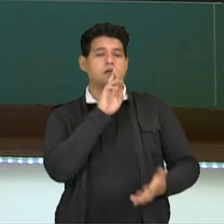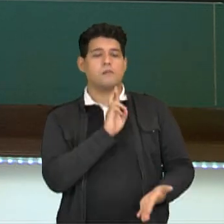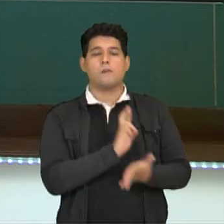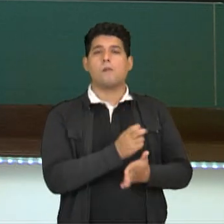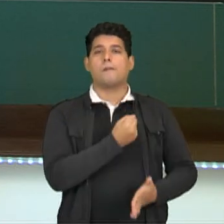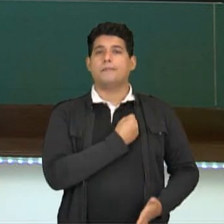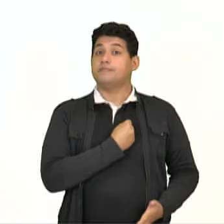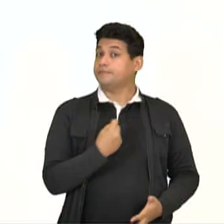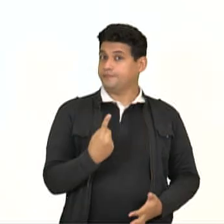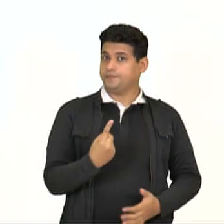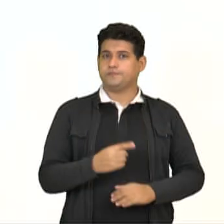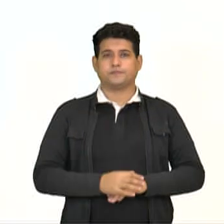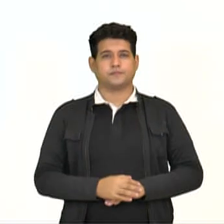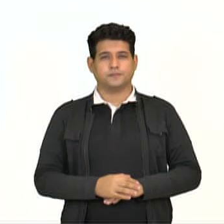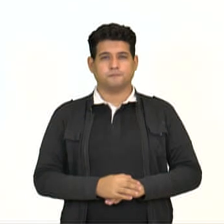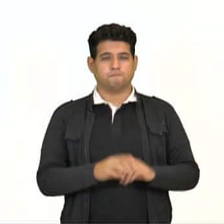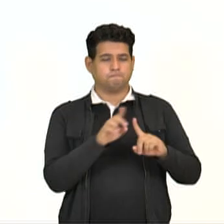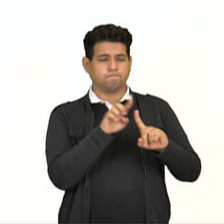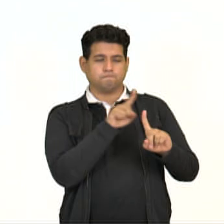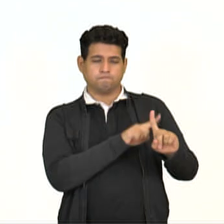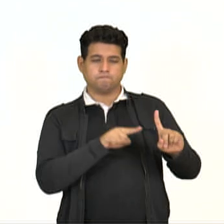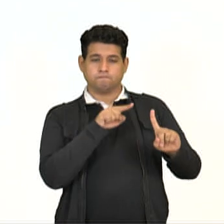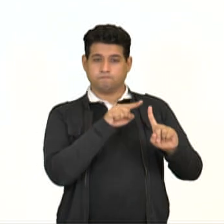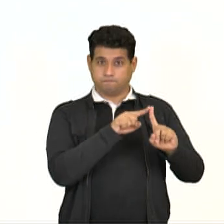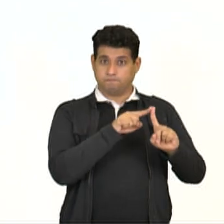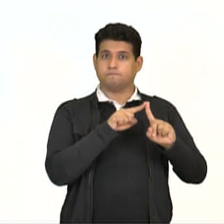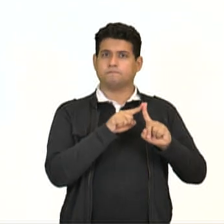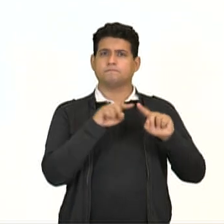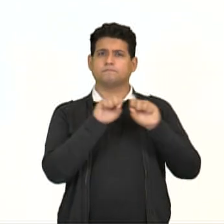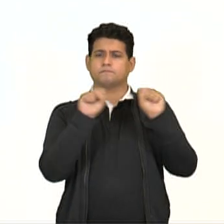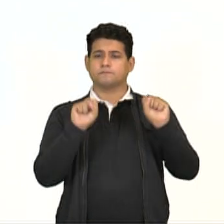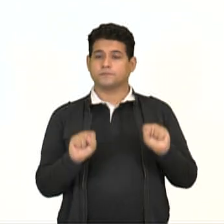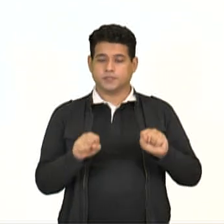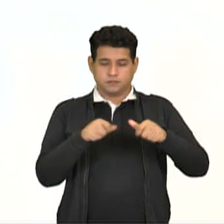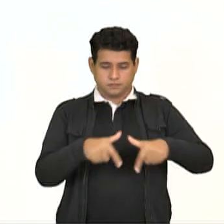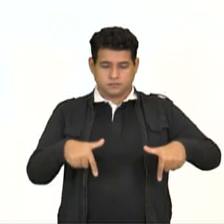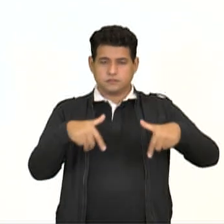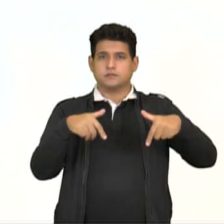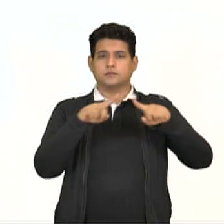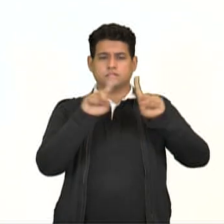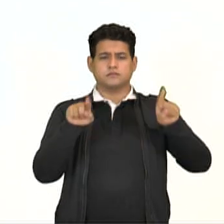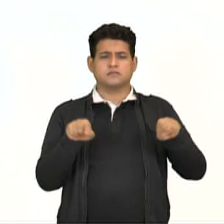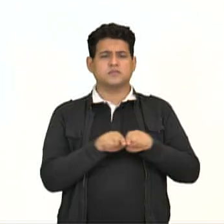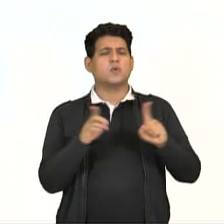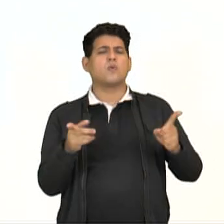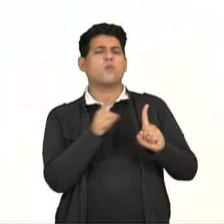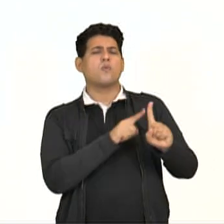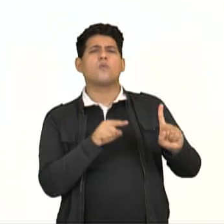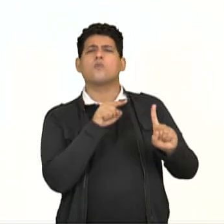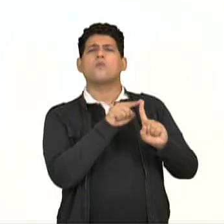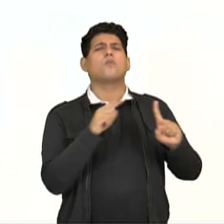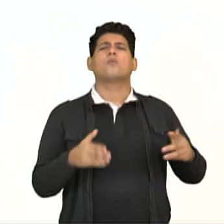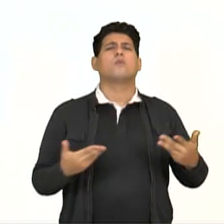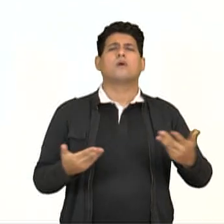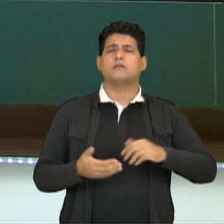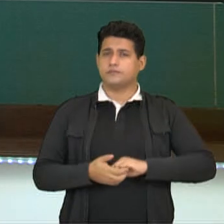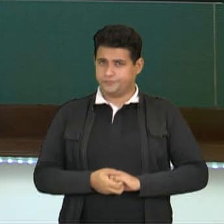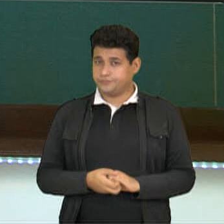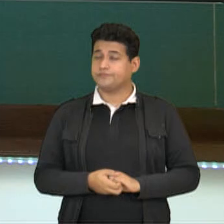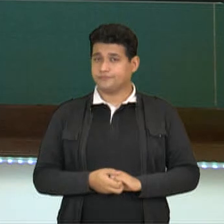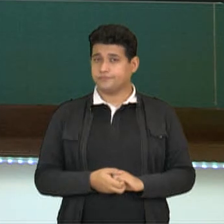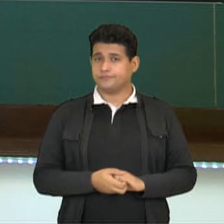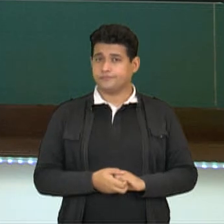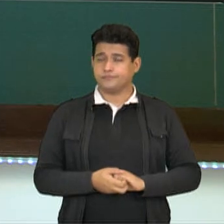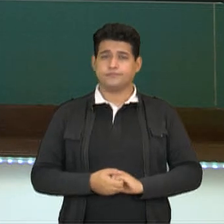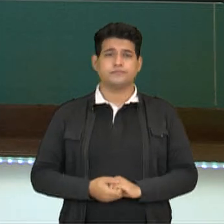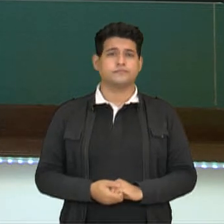o número 1 agora. The objective of this campaign poster is. Qual é o objetivo, então, desse pôster